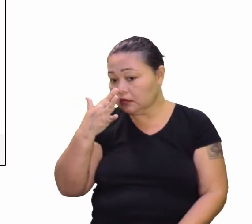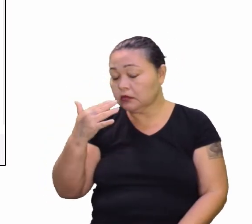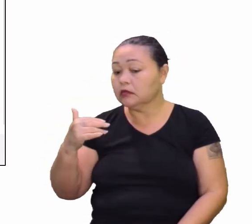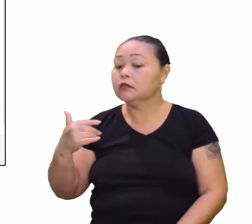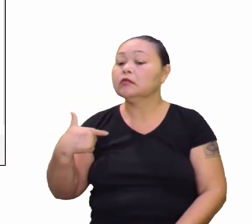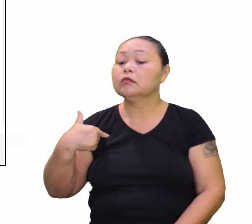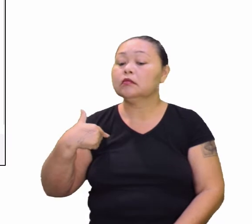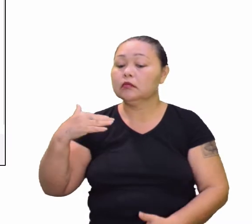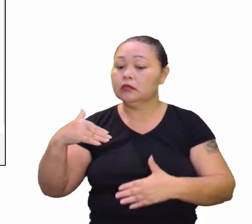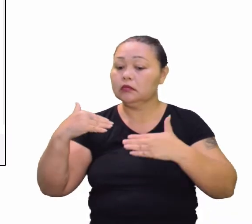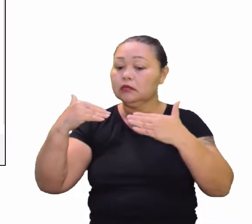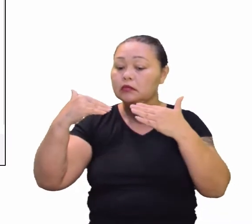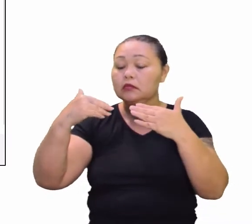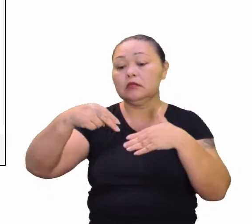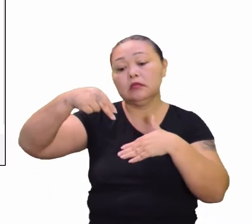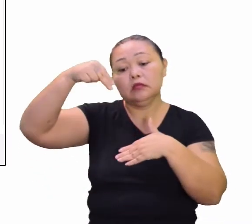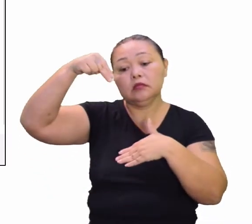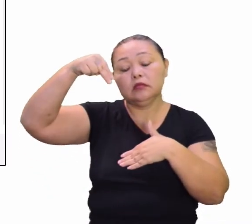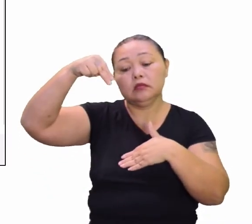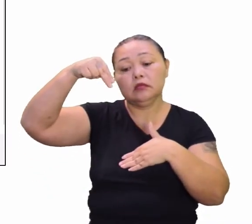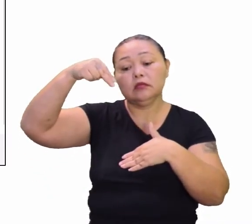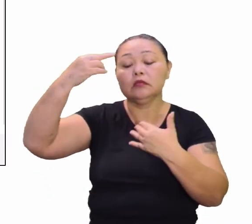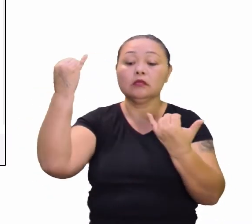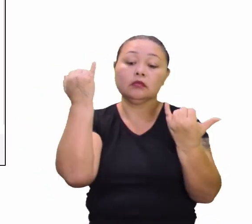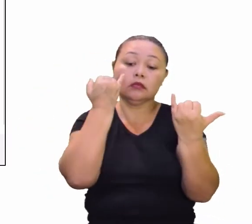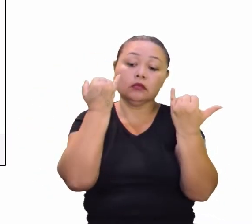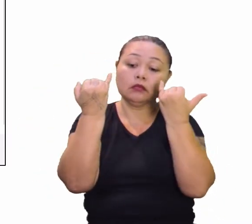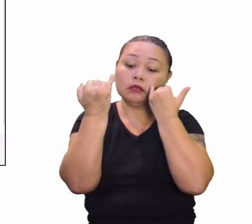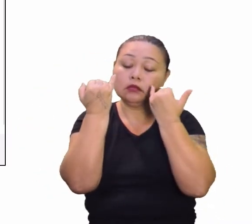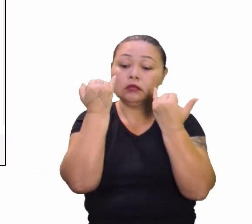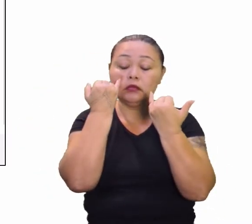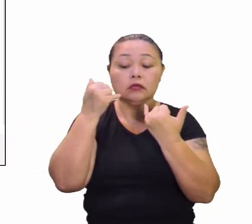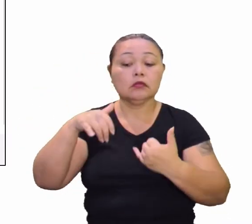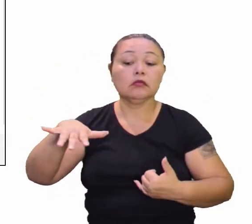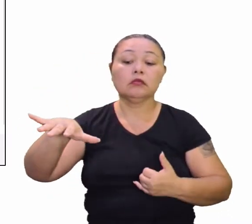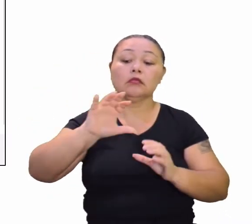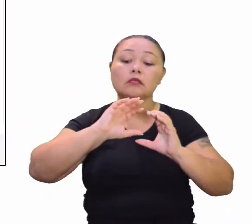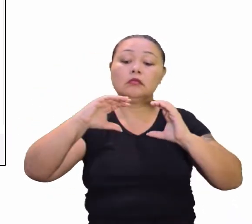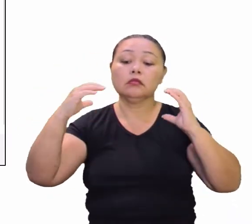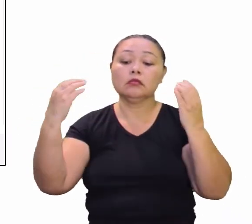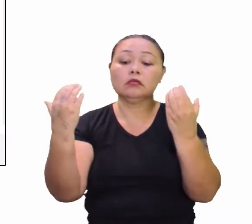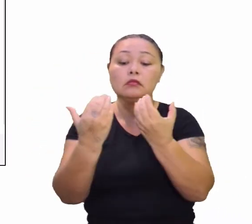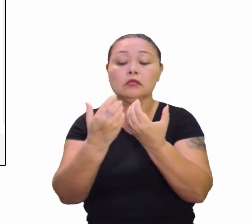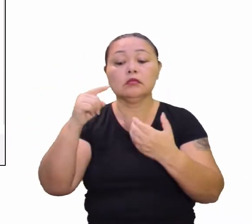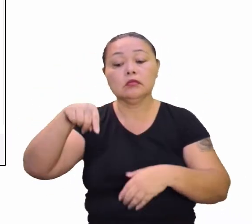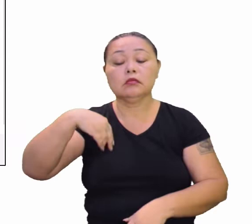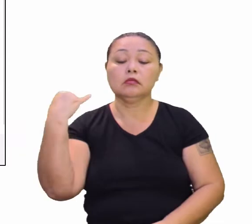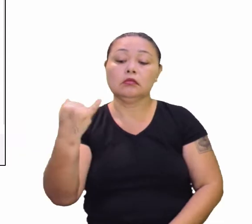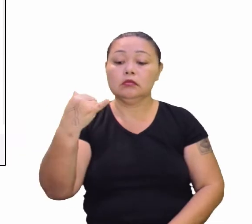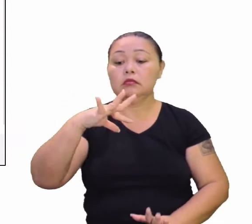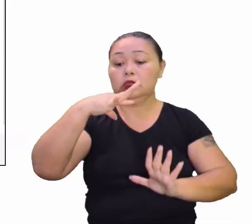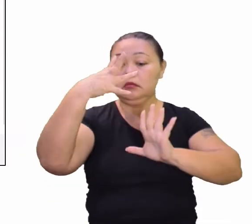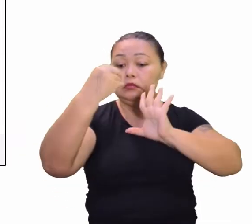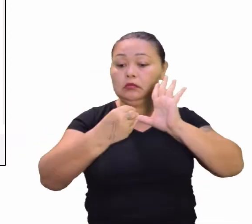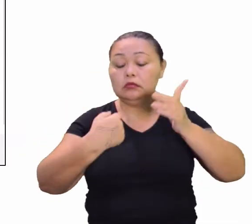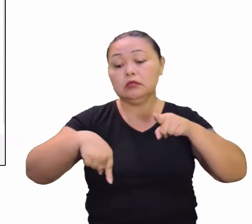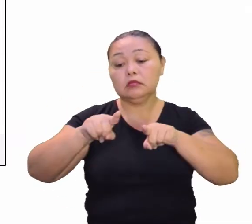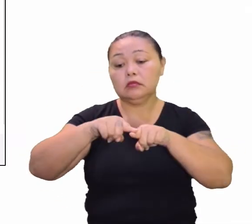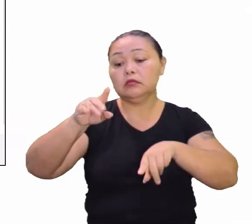pirâmide etária do norte aqui, com as informações dessa comunidade tão importante aqui para Rondônia, para a Amazônia e